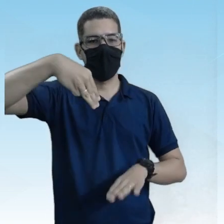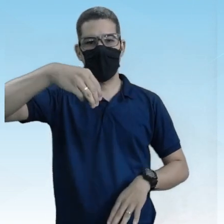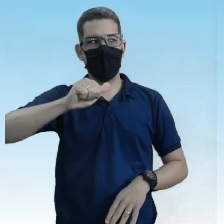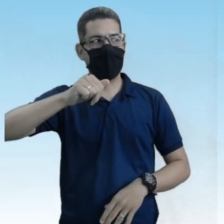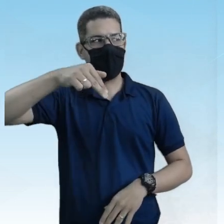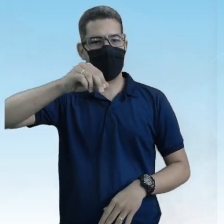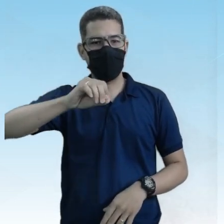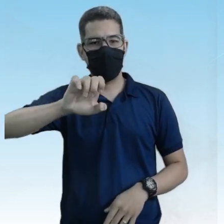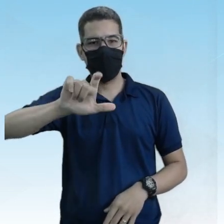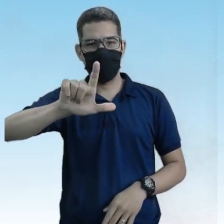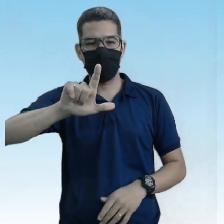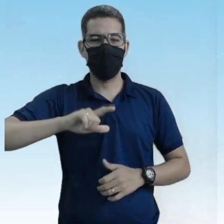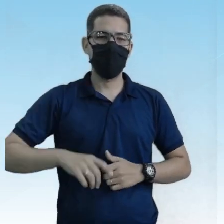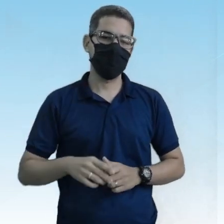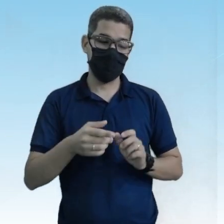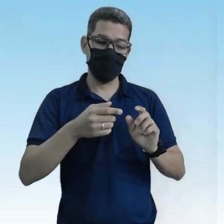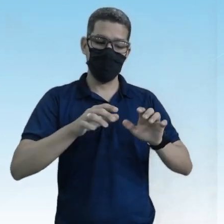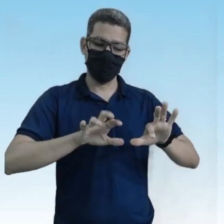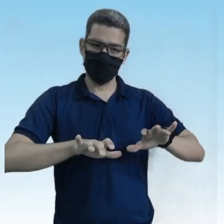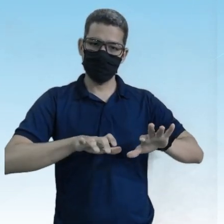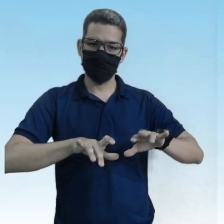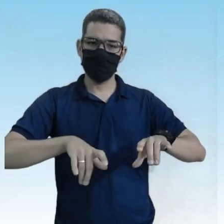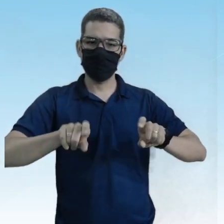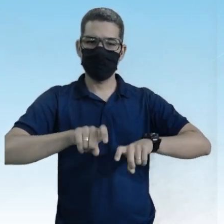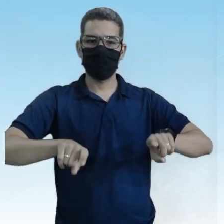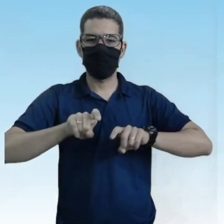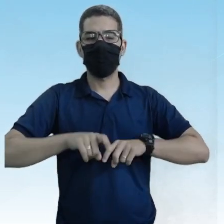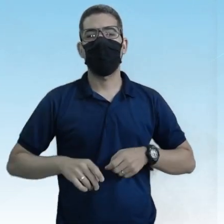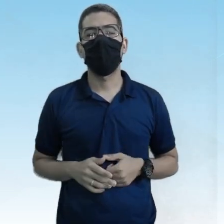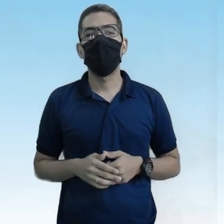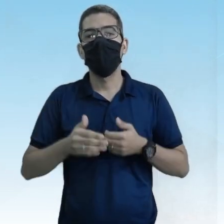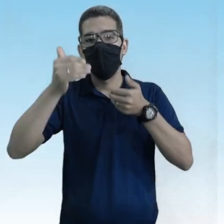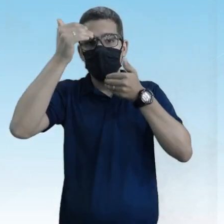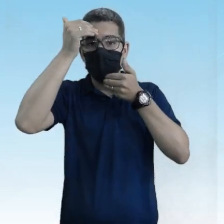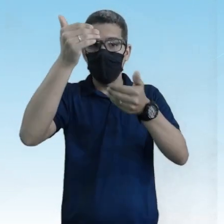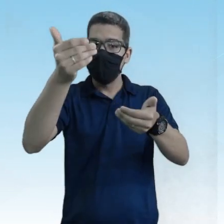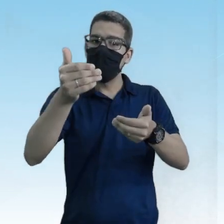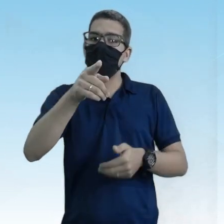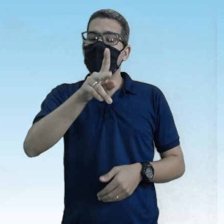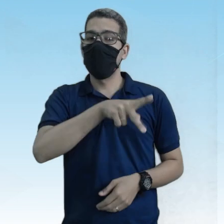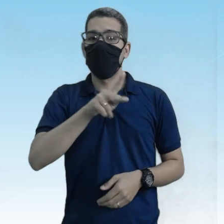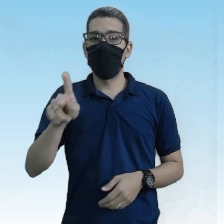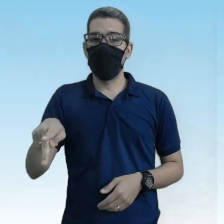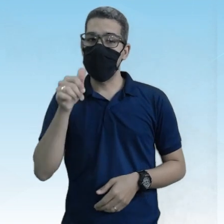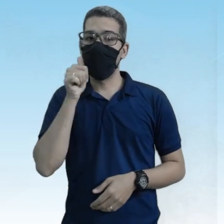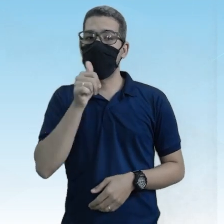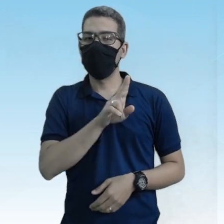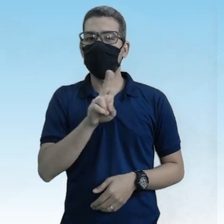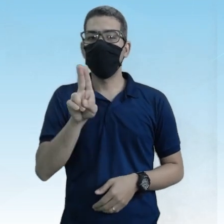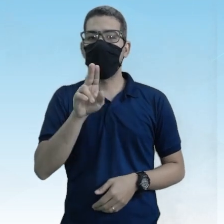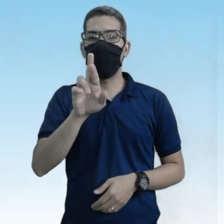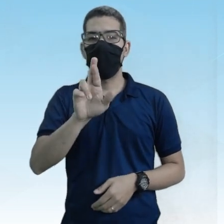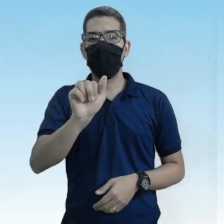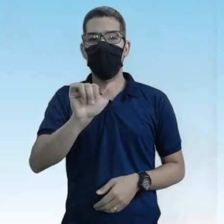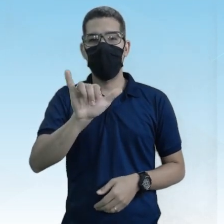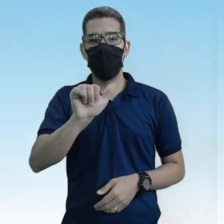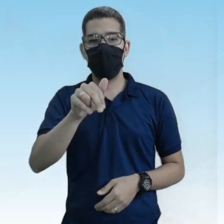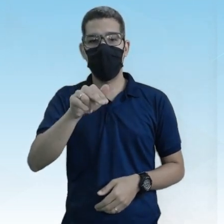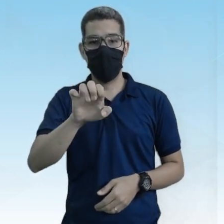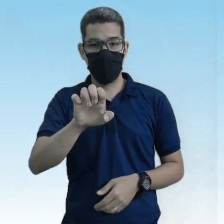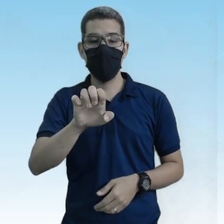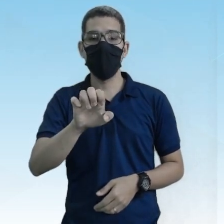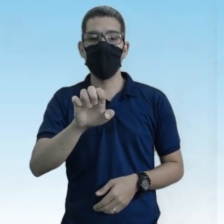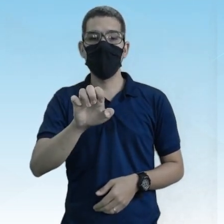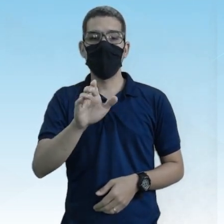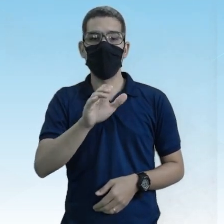parceiraço, está junto aí, tá bom? Quero agradecer de imediato a professora chamada Rayane Silva, lá da